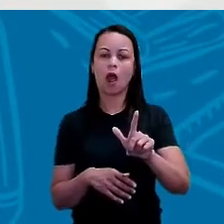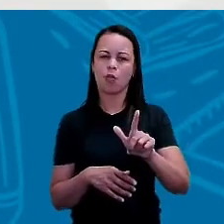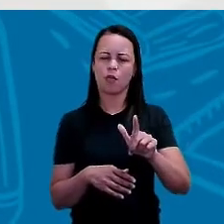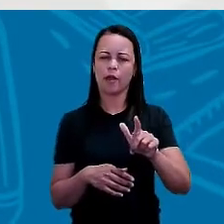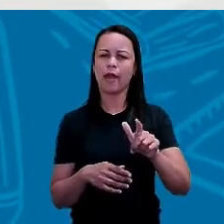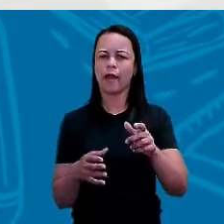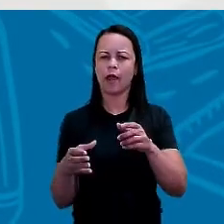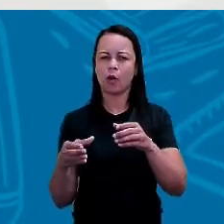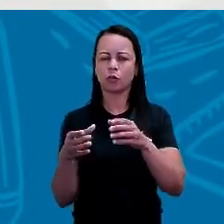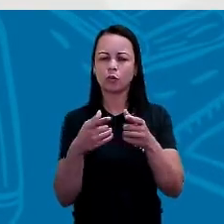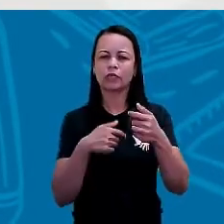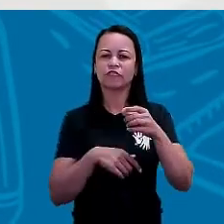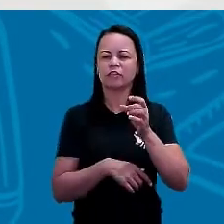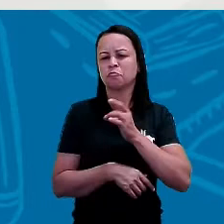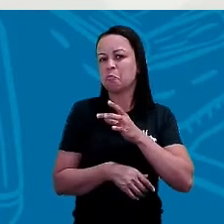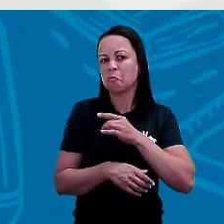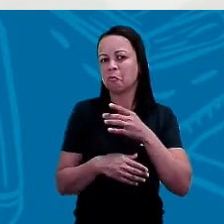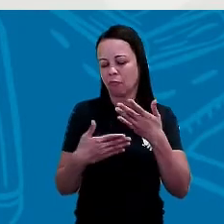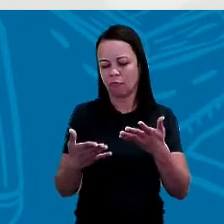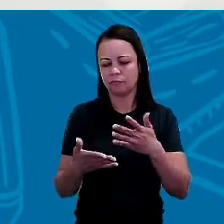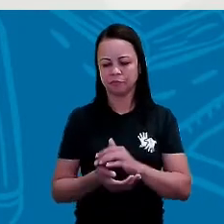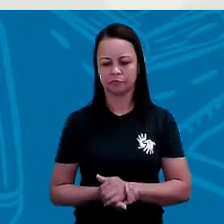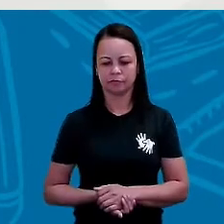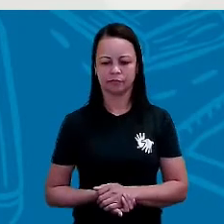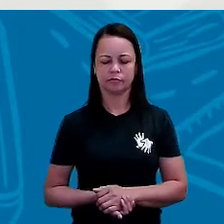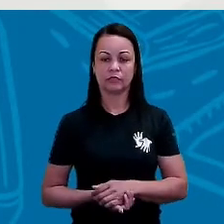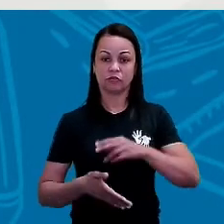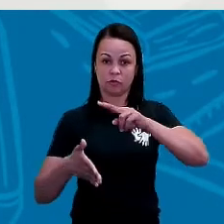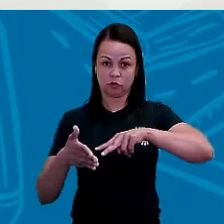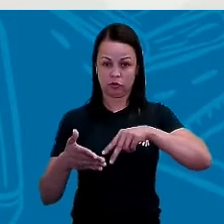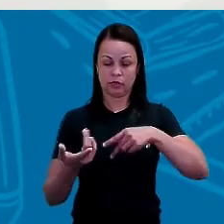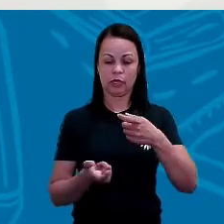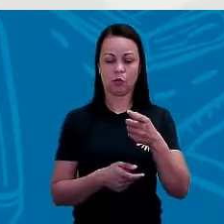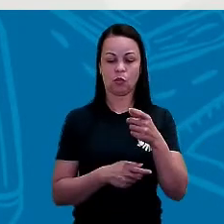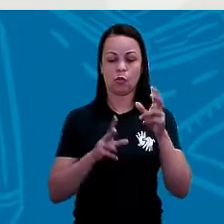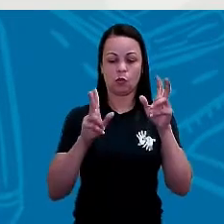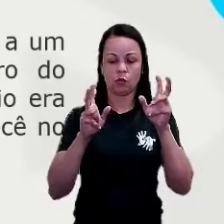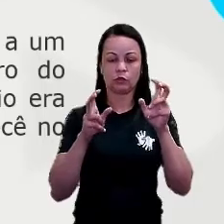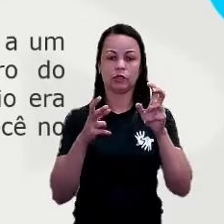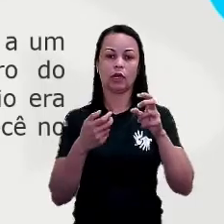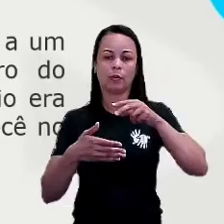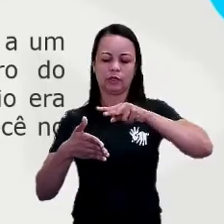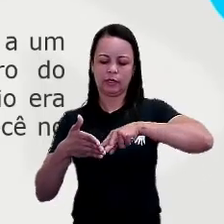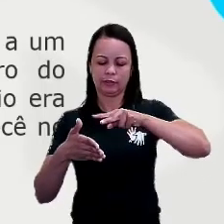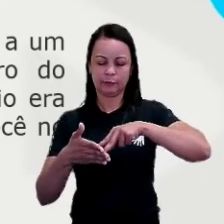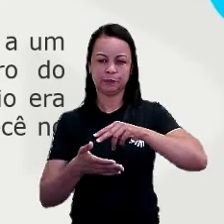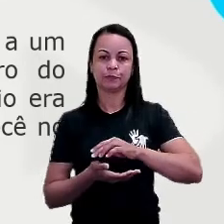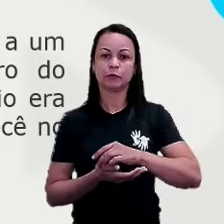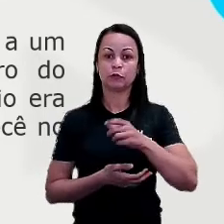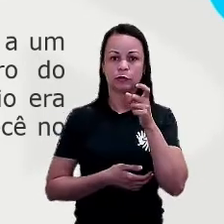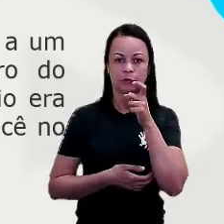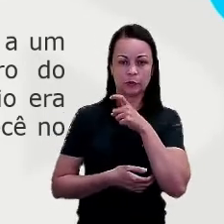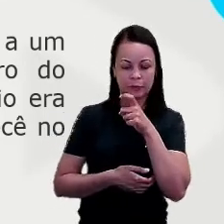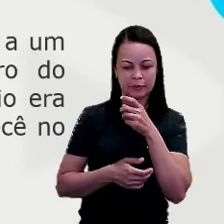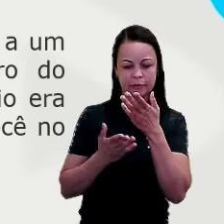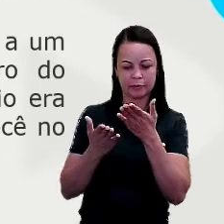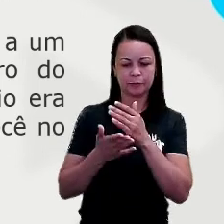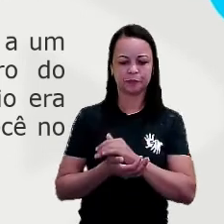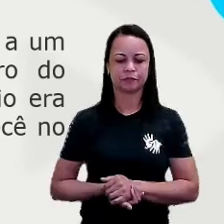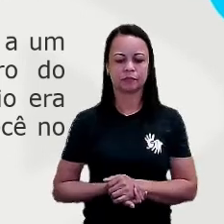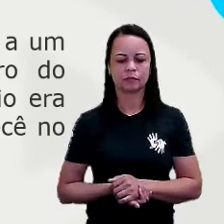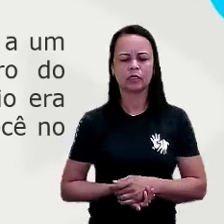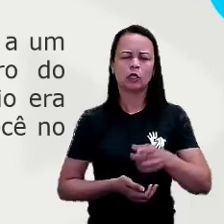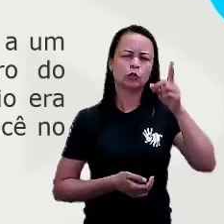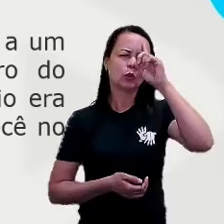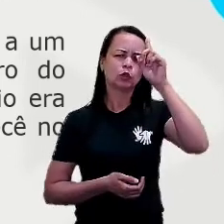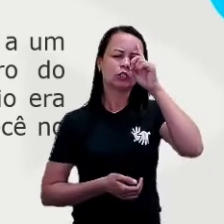Então, vamos ler aqui. O conto da mentira. Rogério Augusto. Todo dia, Felipe inventava uma